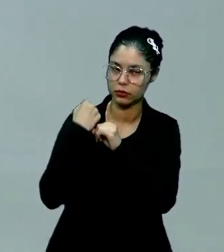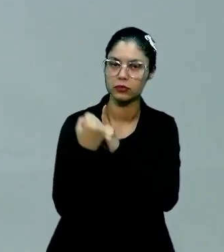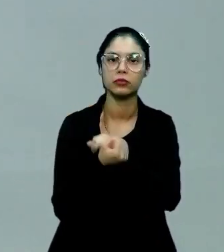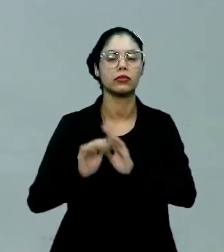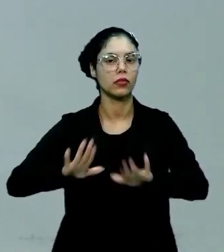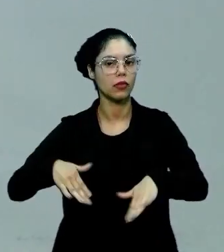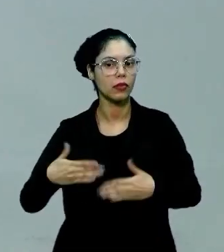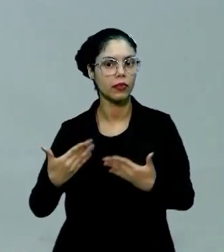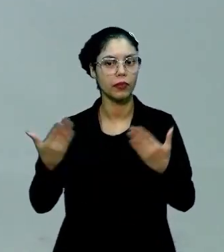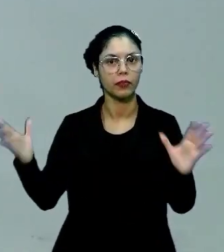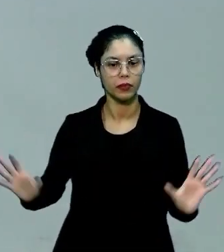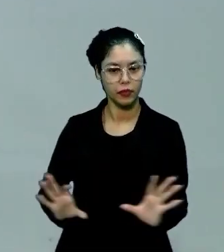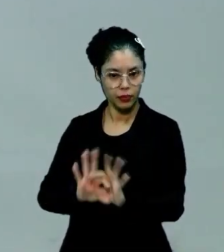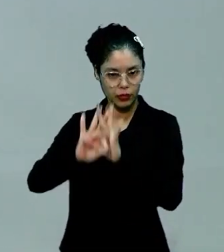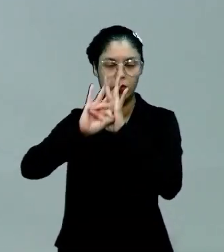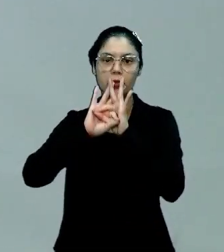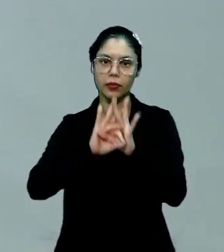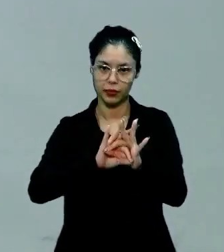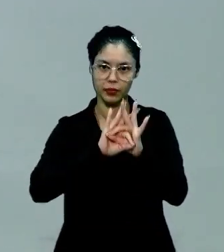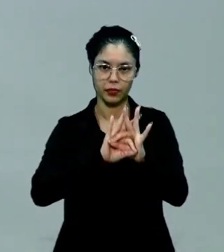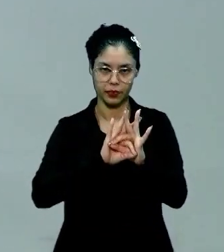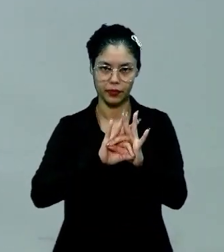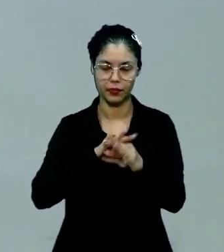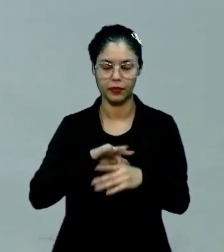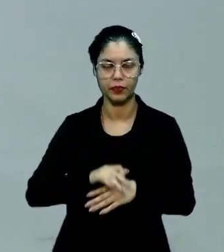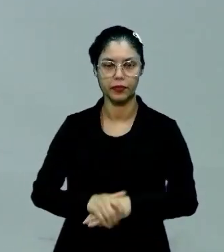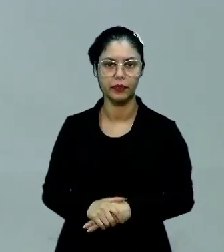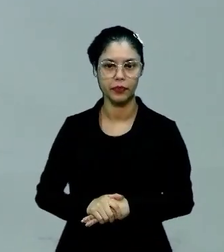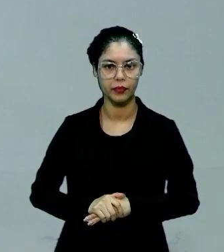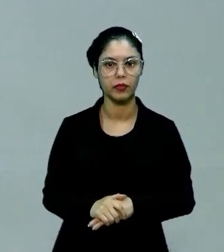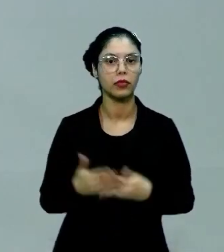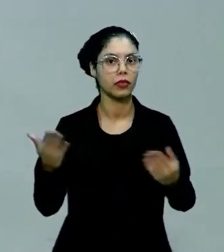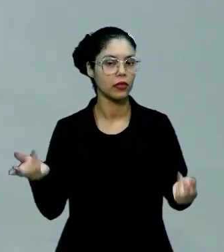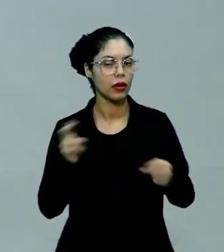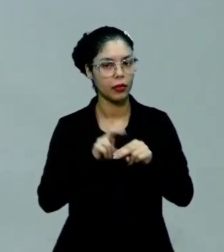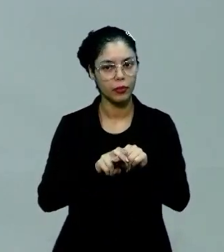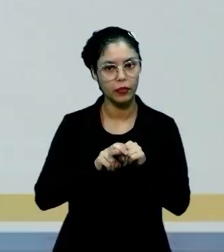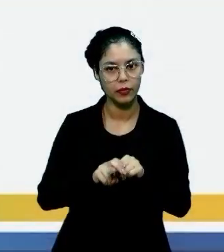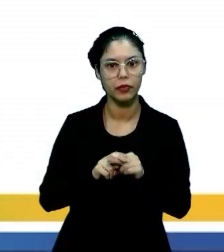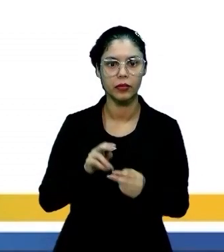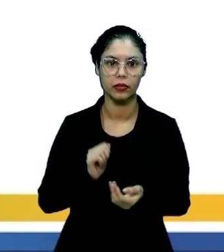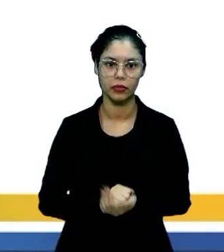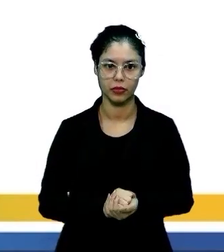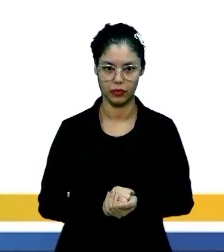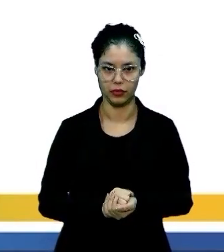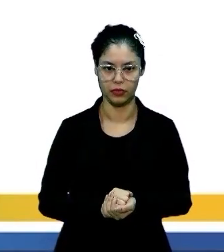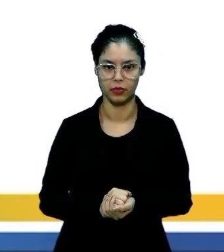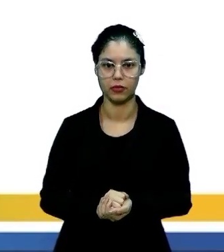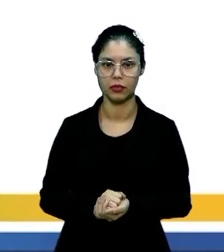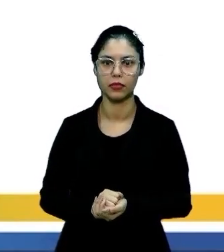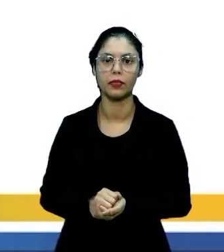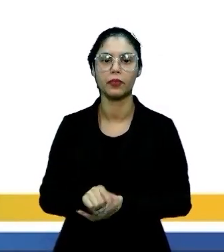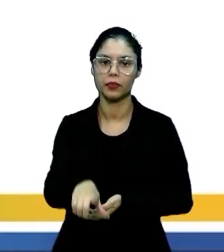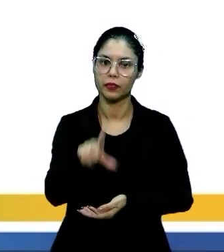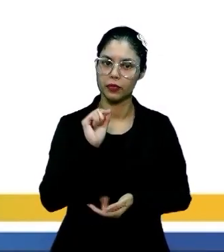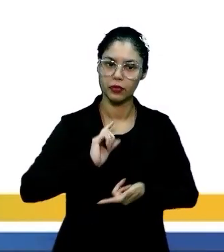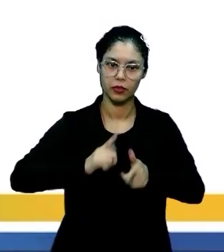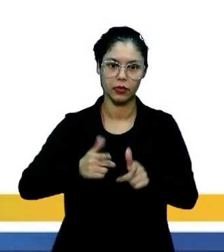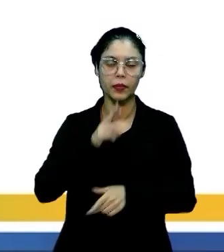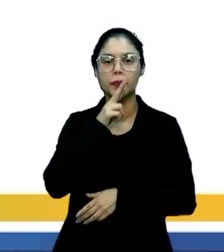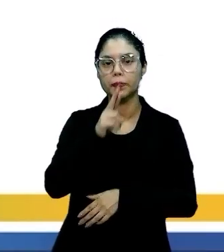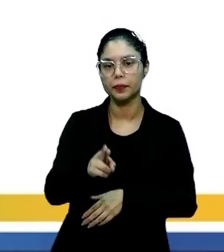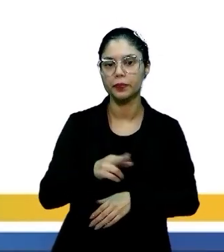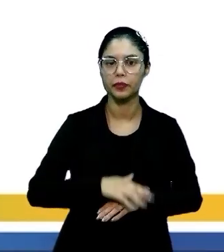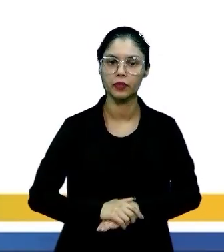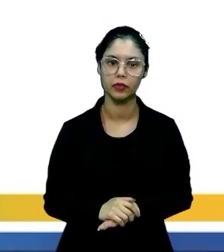qual está interligada aí com o hip hop, ok? Portanto, nós já vamos ter ali a nossa letra B como